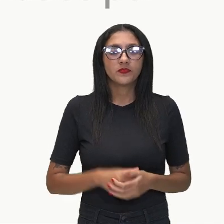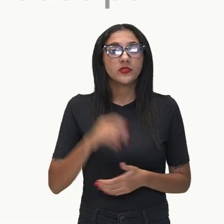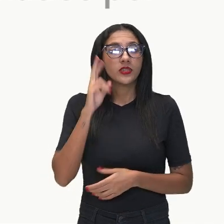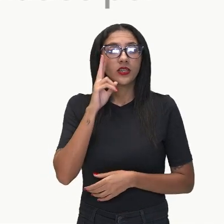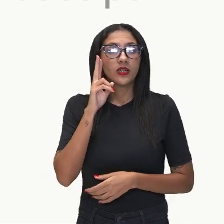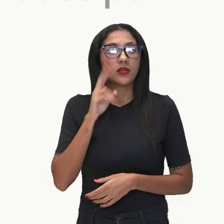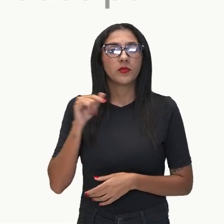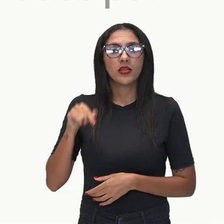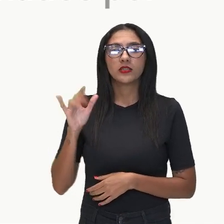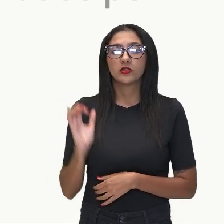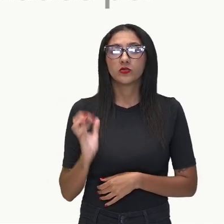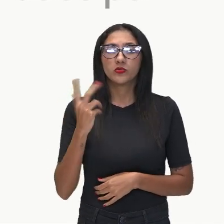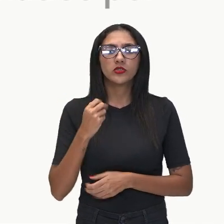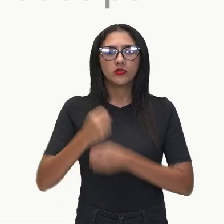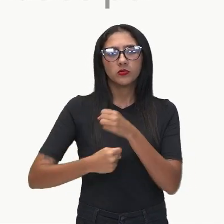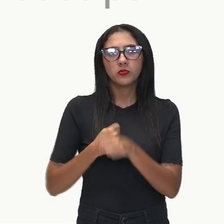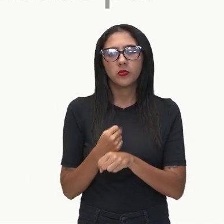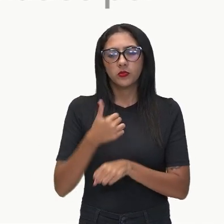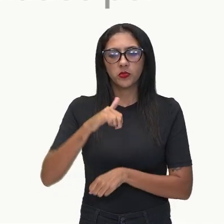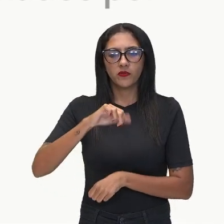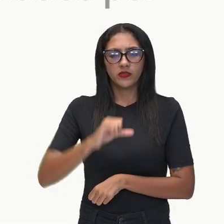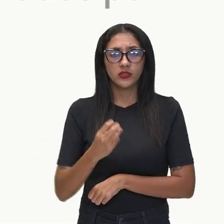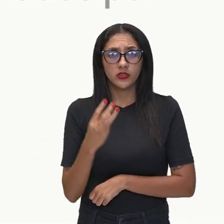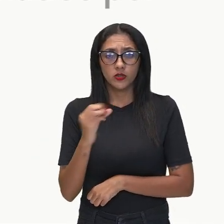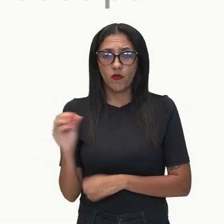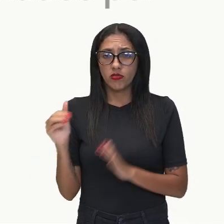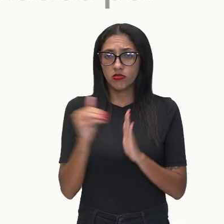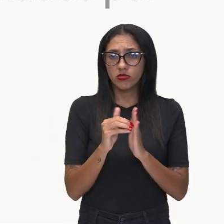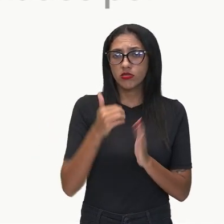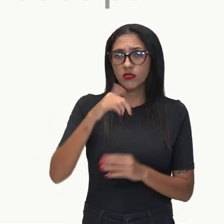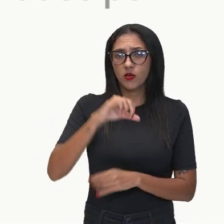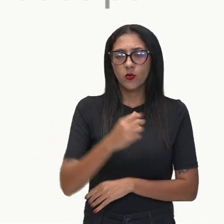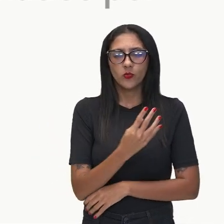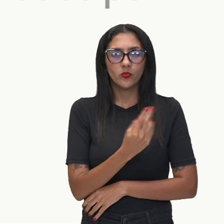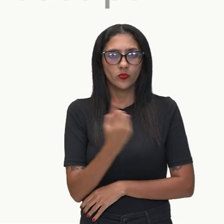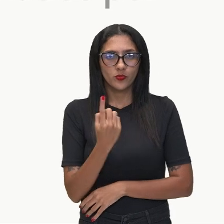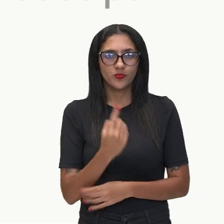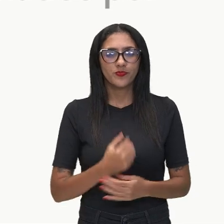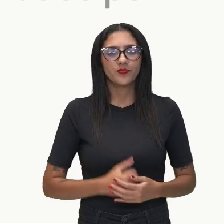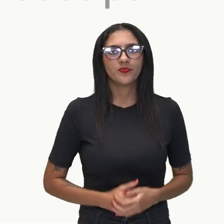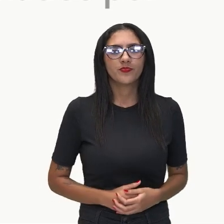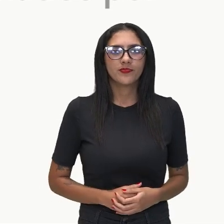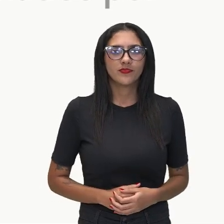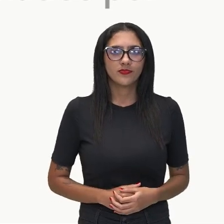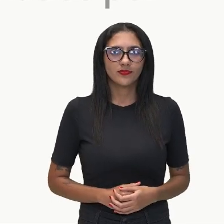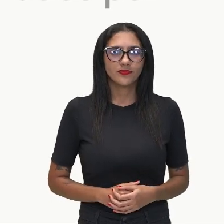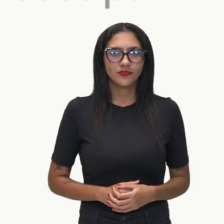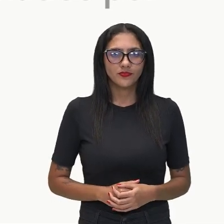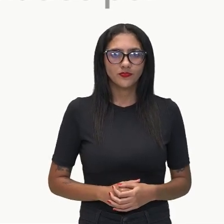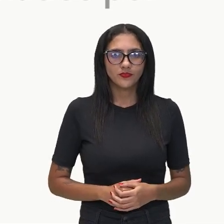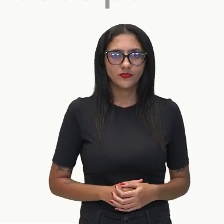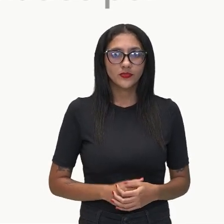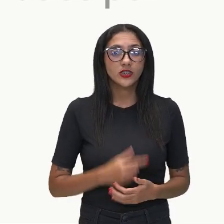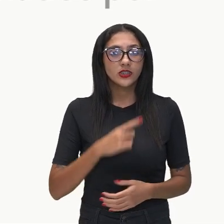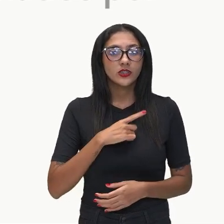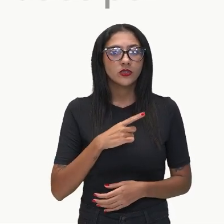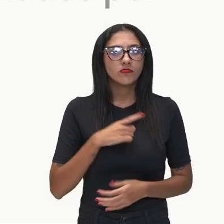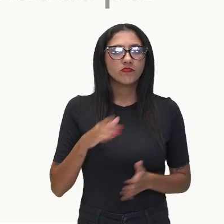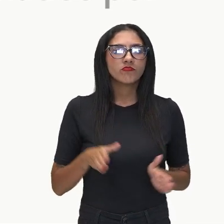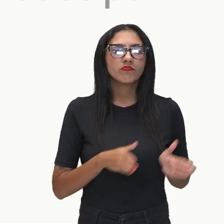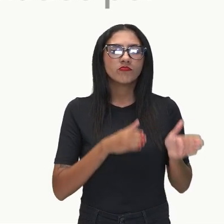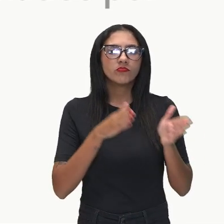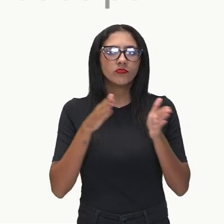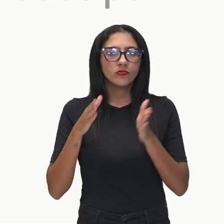entre 1939 e 1941. E aí nós temos outra fase, que é a fase